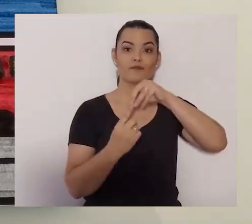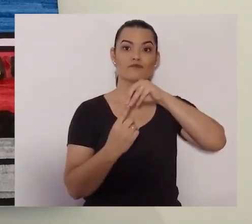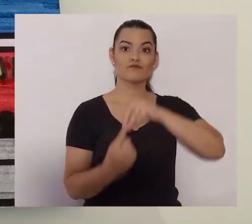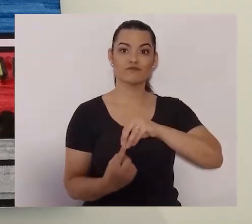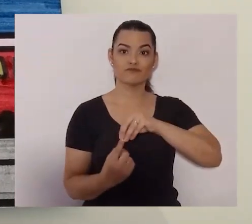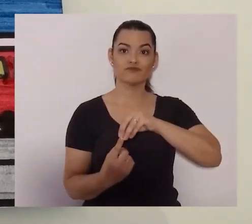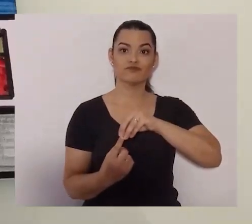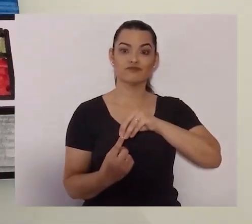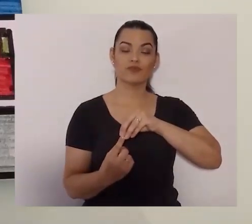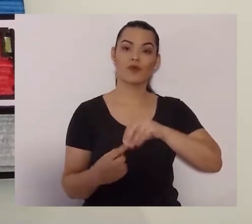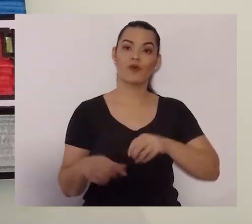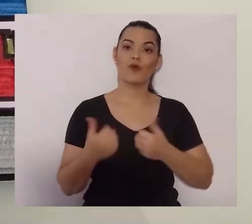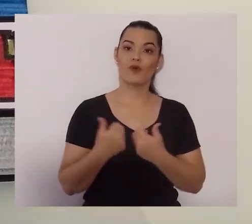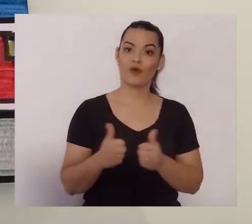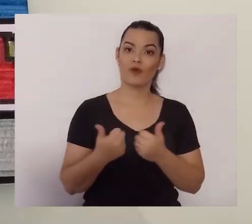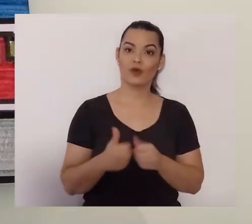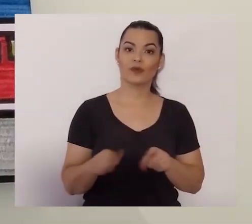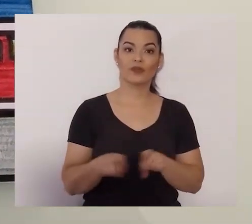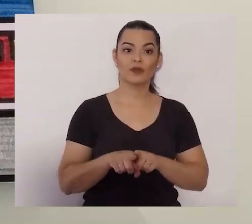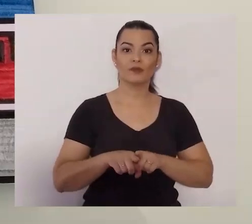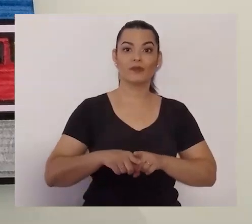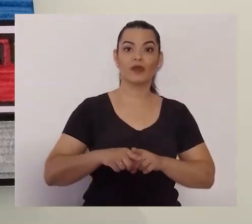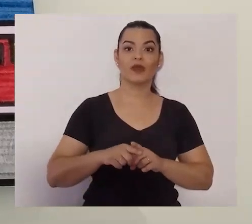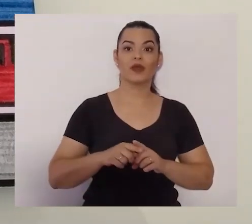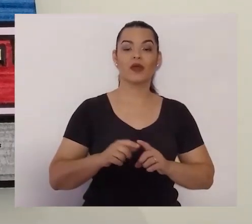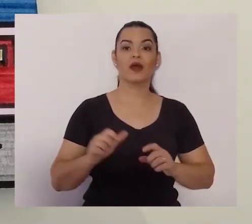avenida e algumas nuvens no céu.